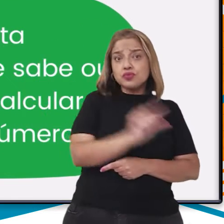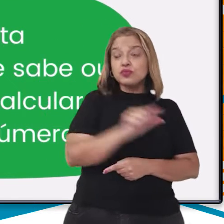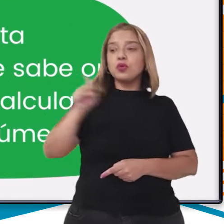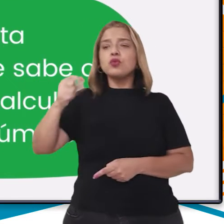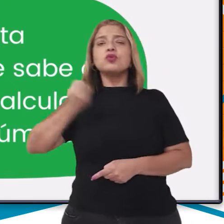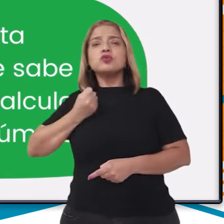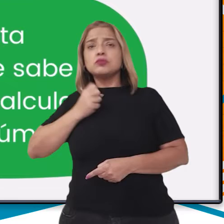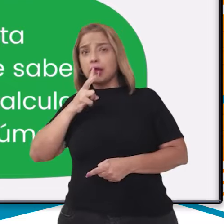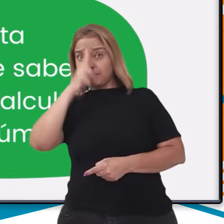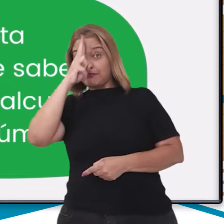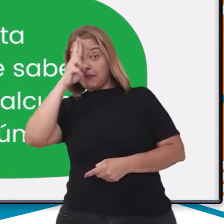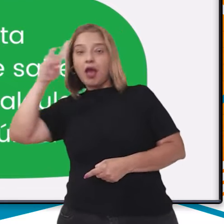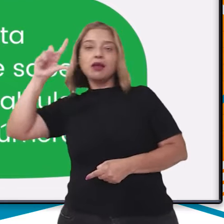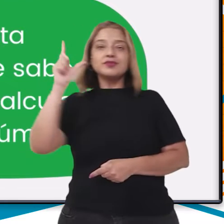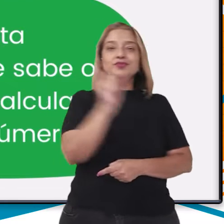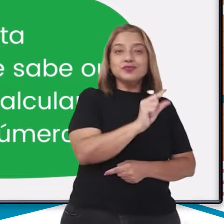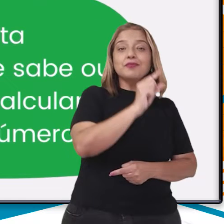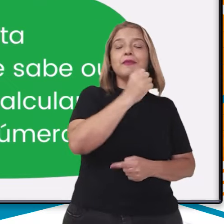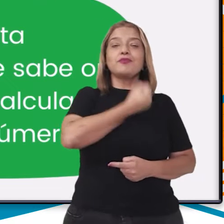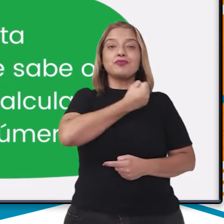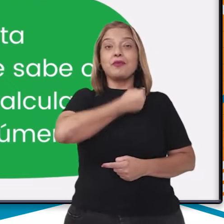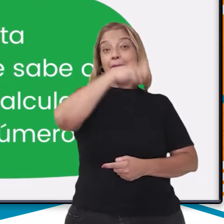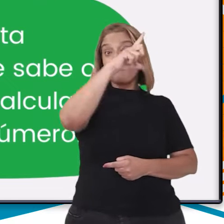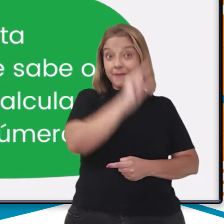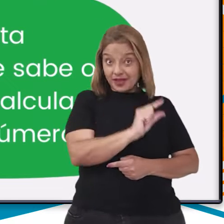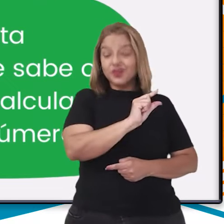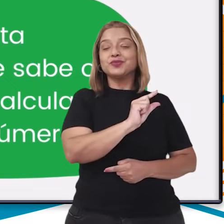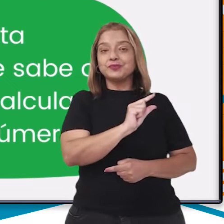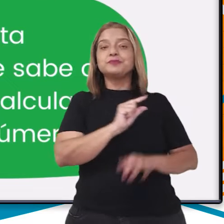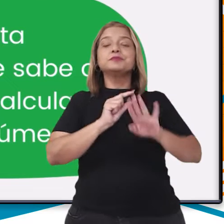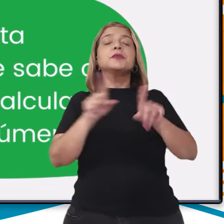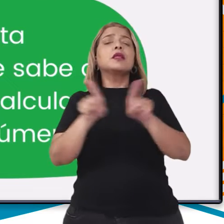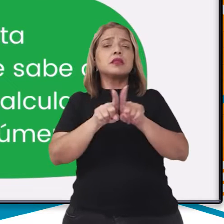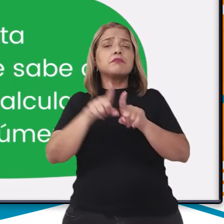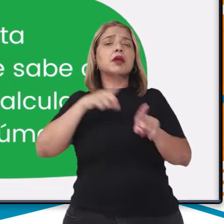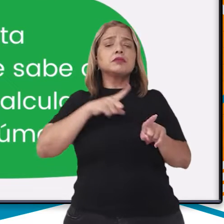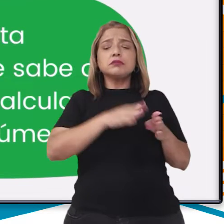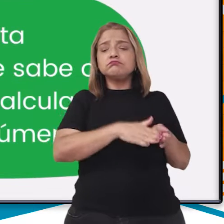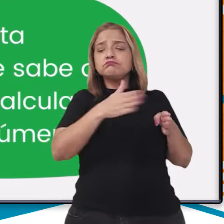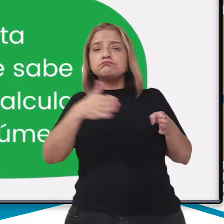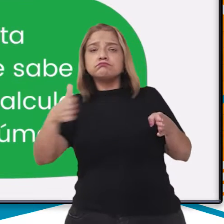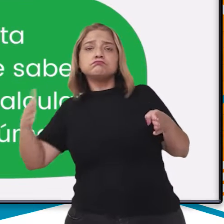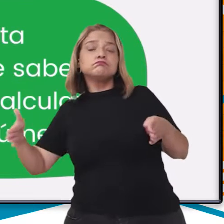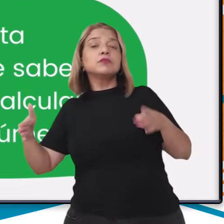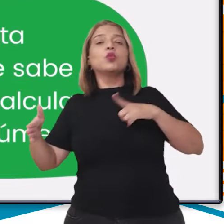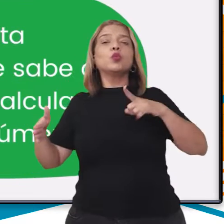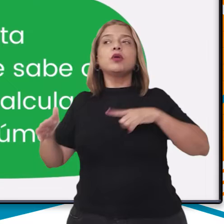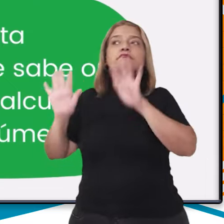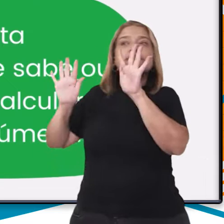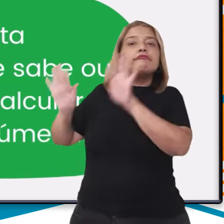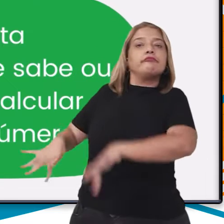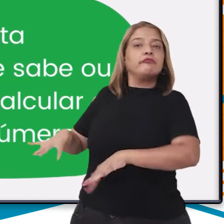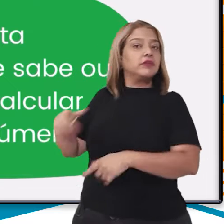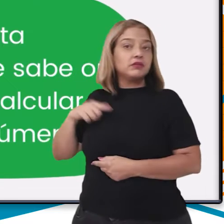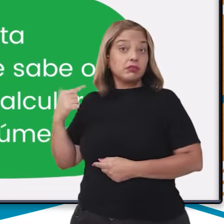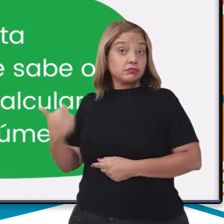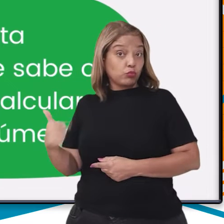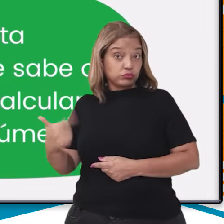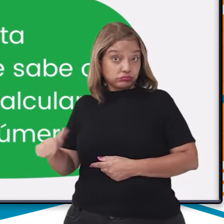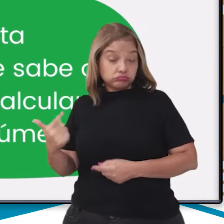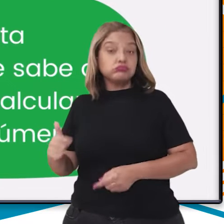decrescentes, contadas do maior número para o menor. Temos também as sequências que são infinitas,